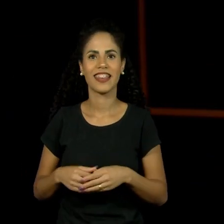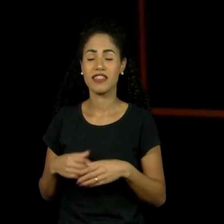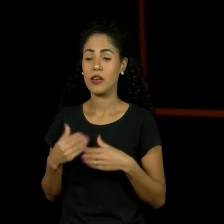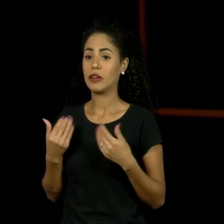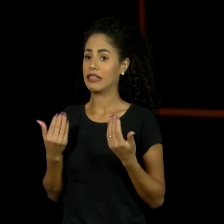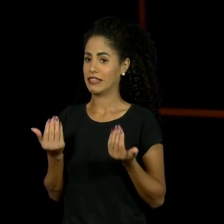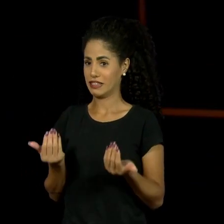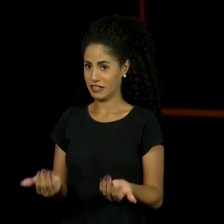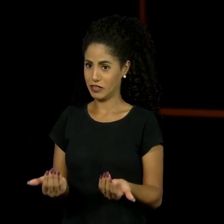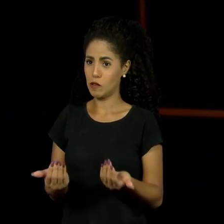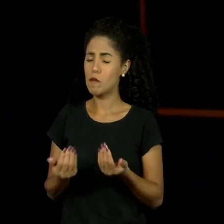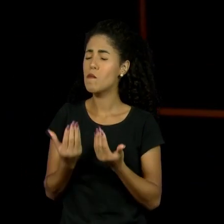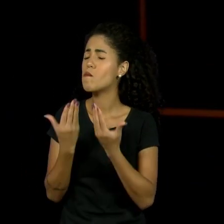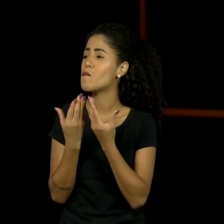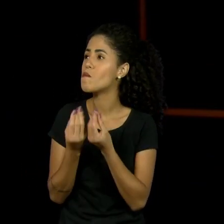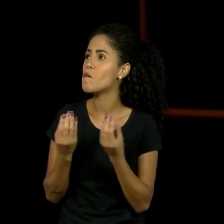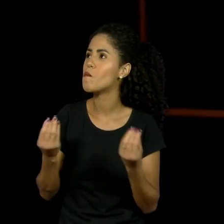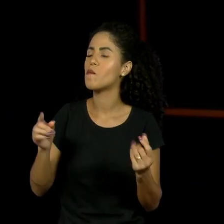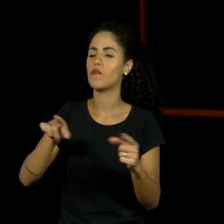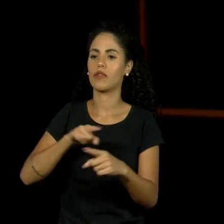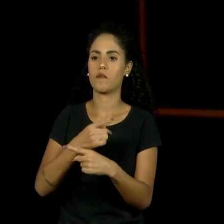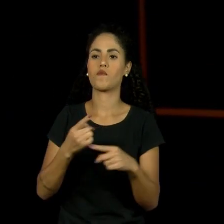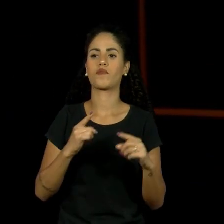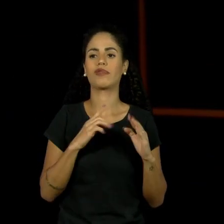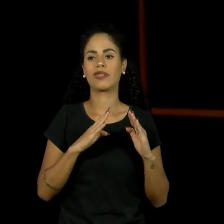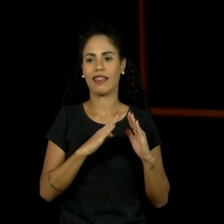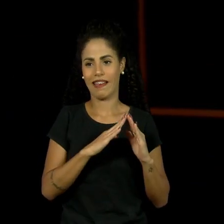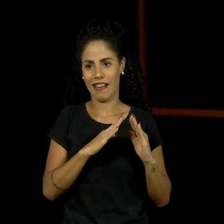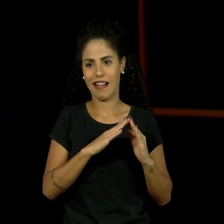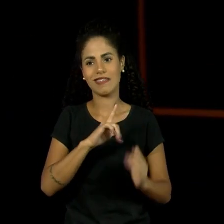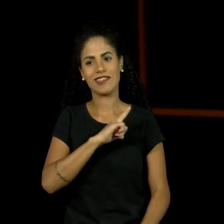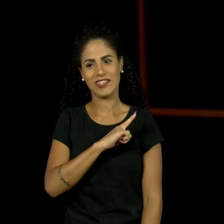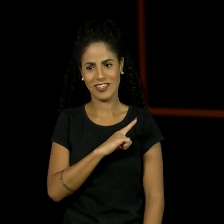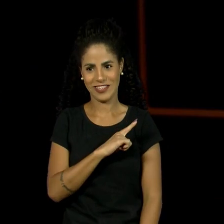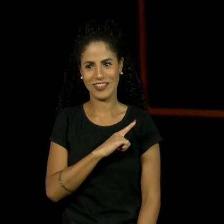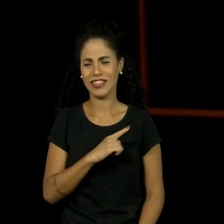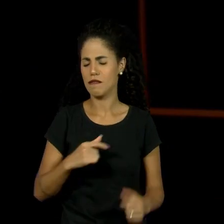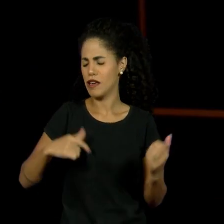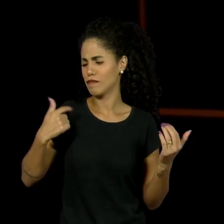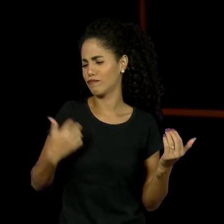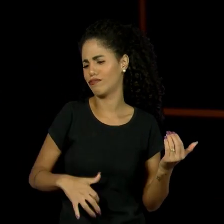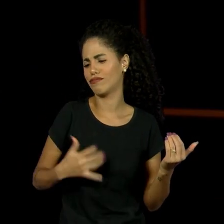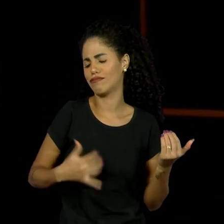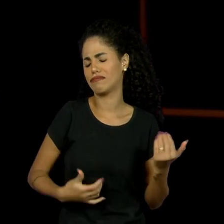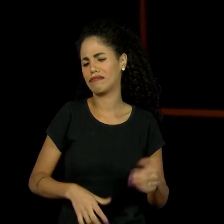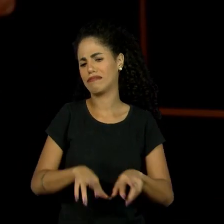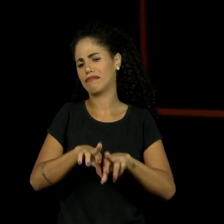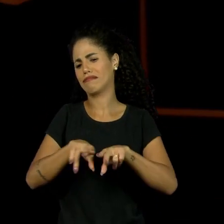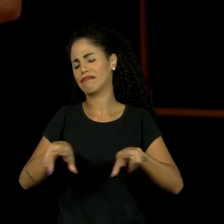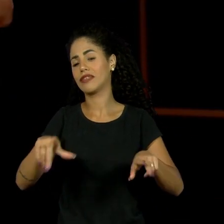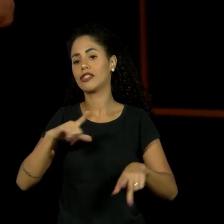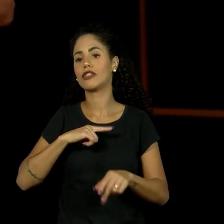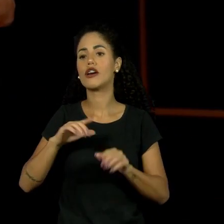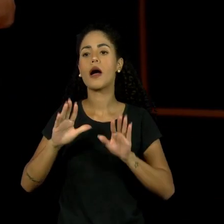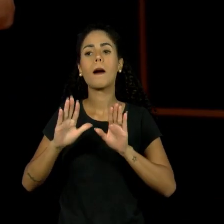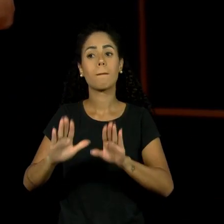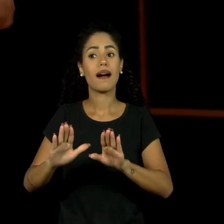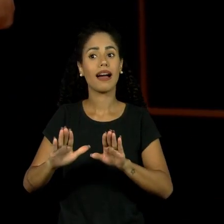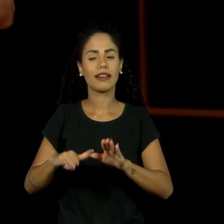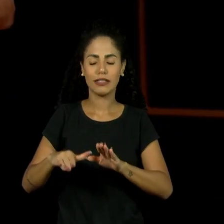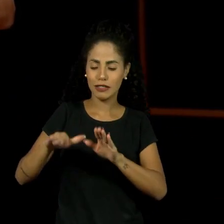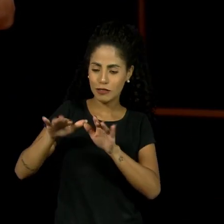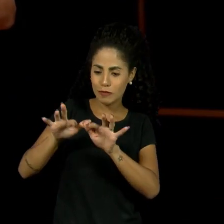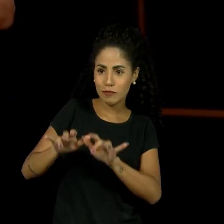assim, era tanta música naquela casa, né? E era tanto violão, mas o piano